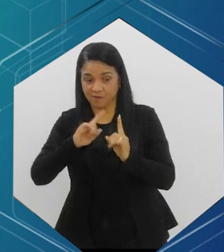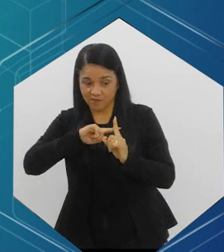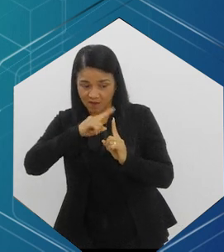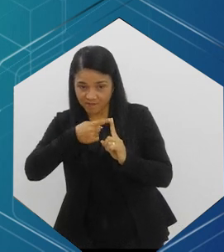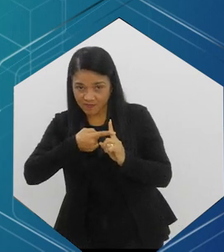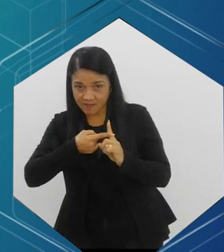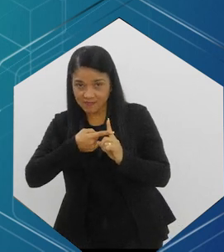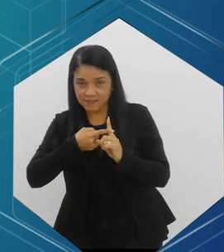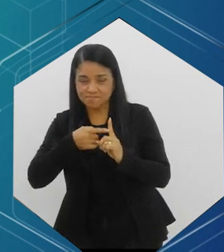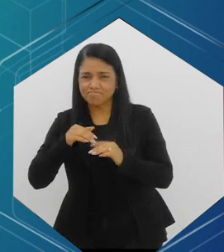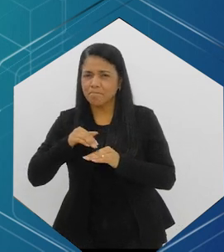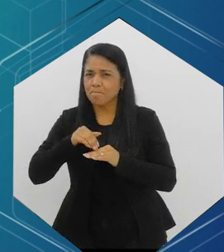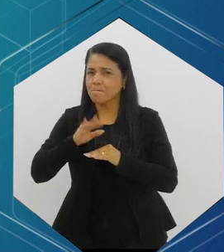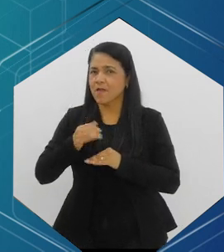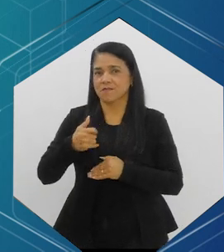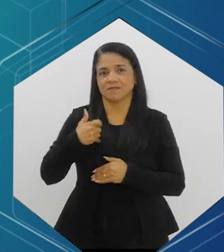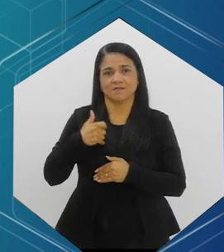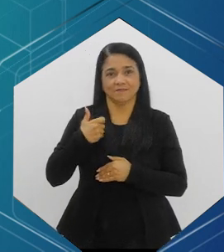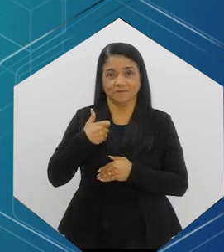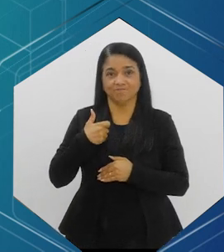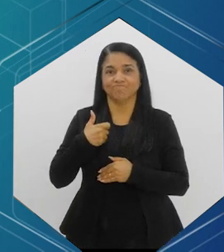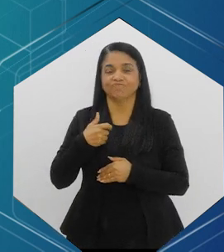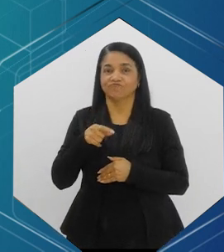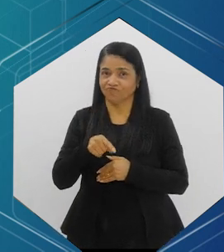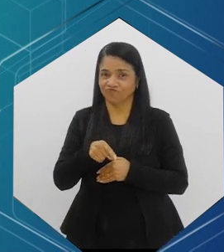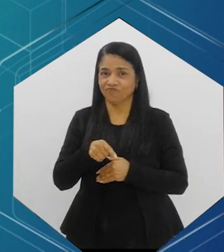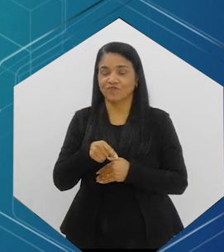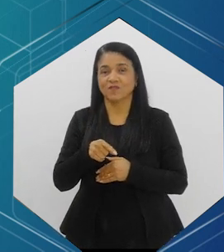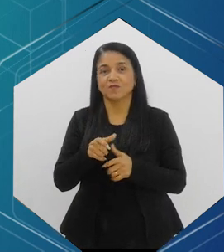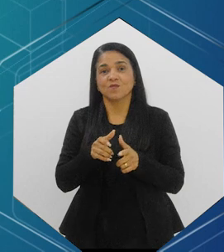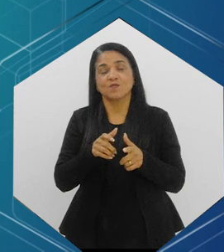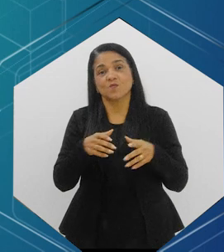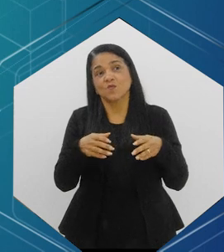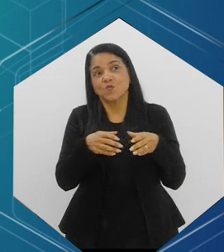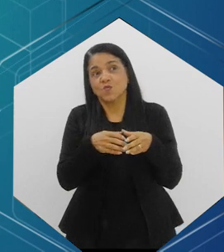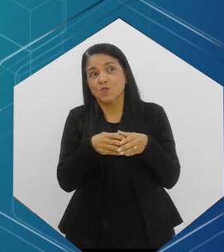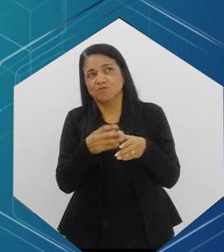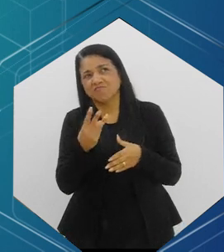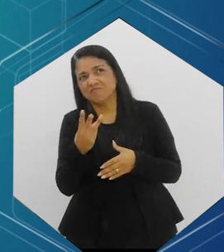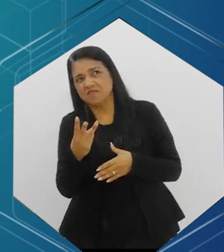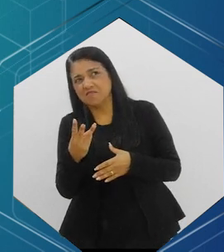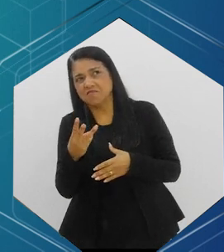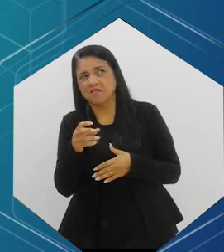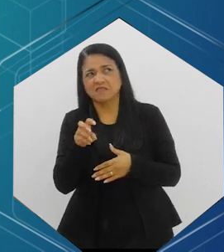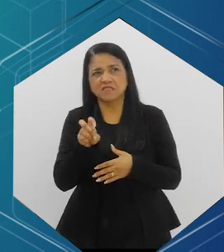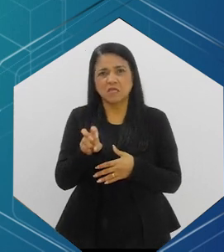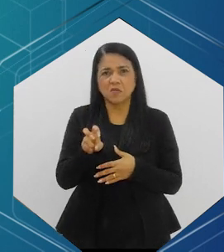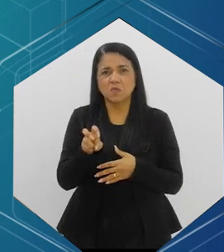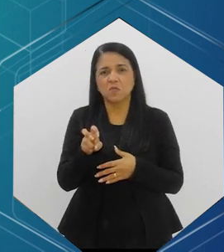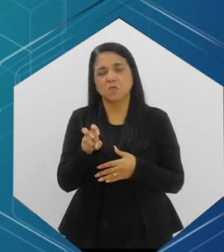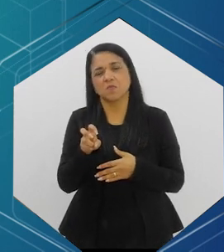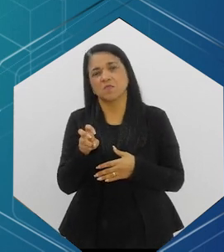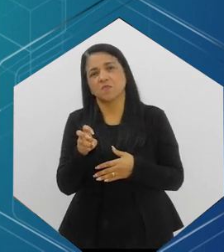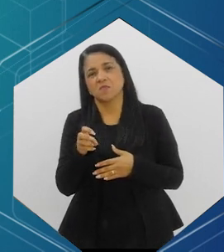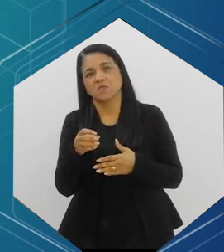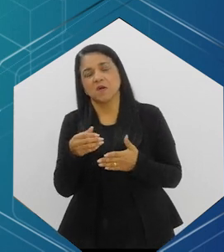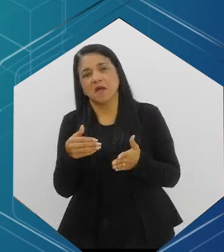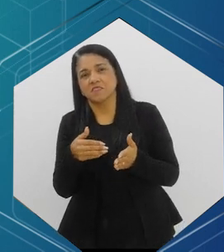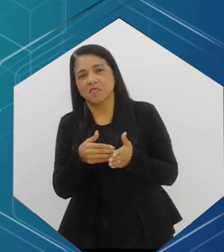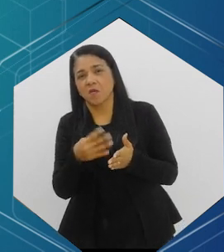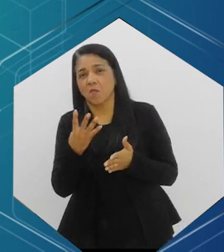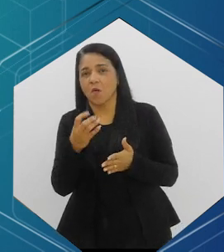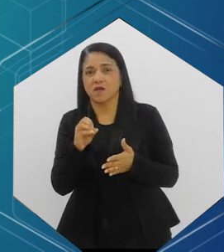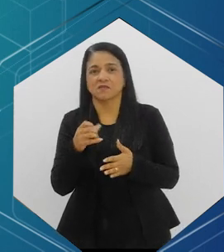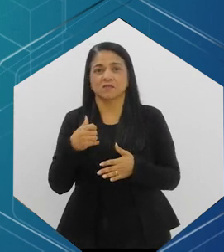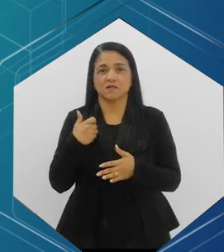período de maternidade. E isso atualmente ocorre na média da população em torno de 30 e poucos anos. Né?